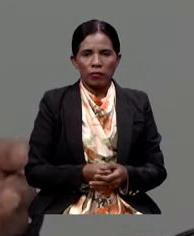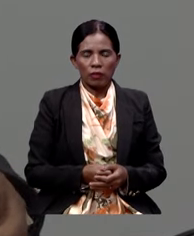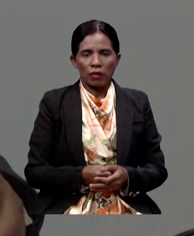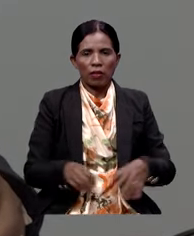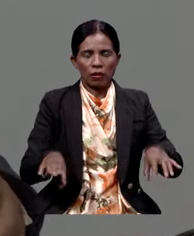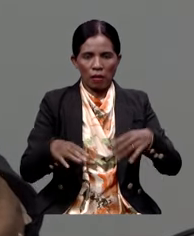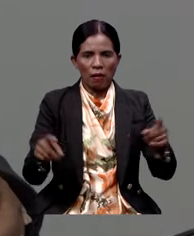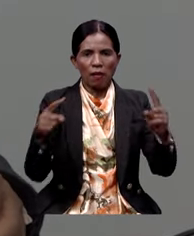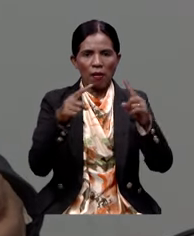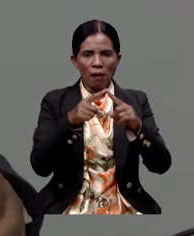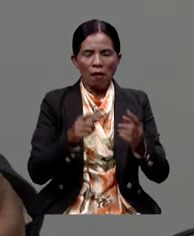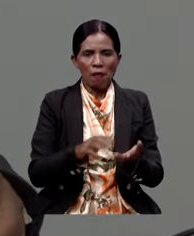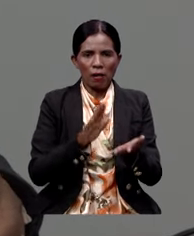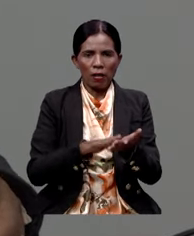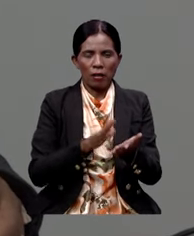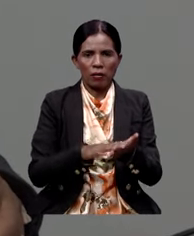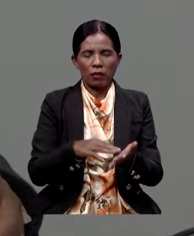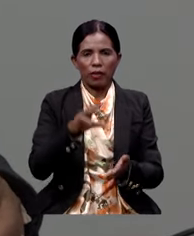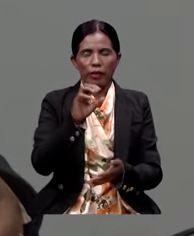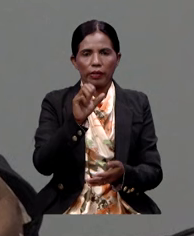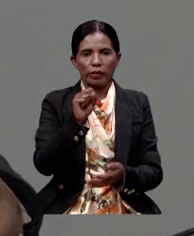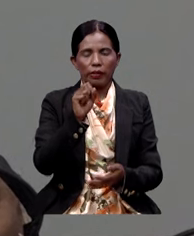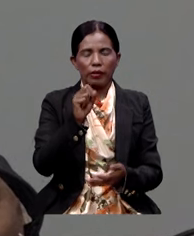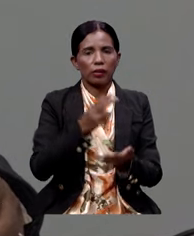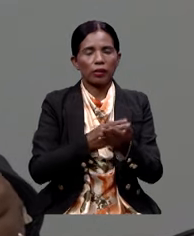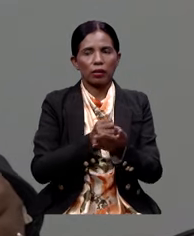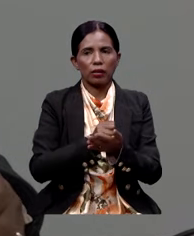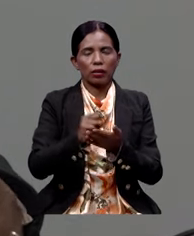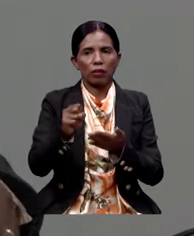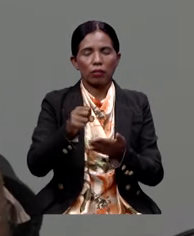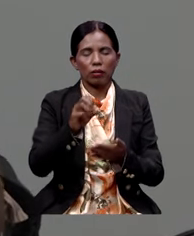serviço ir para a escola, escola ou